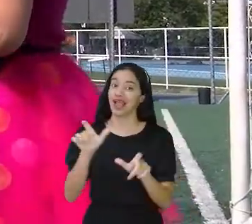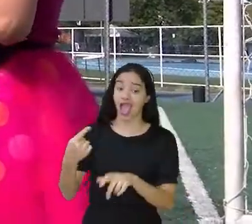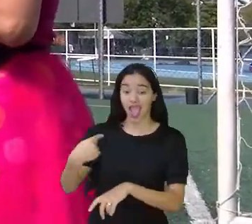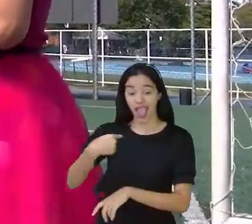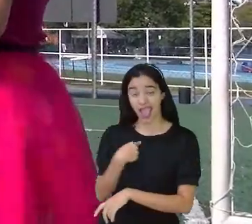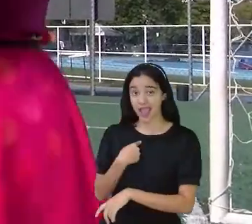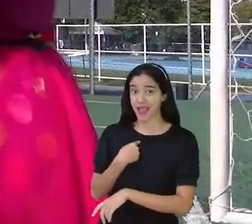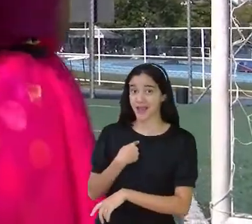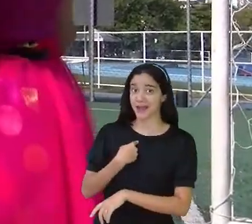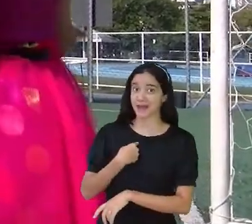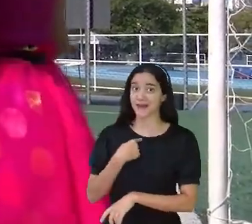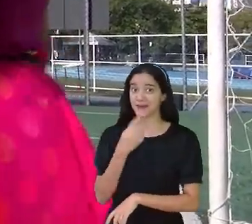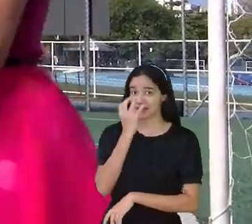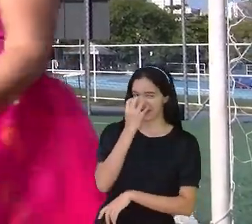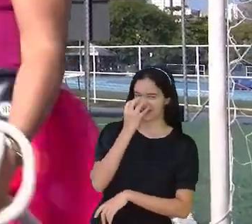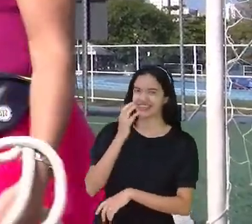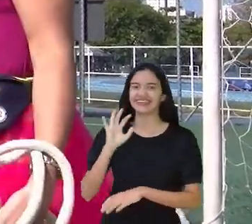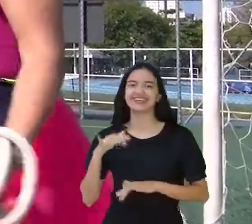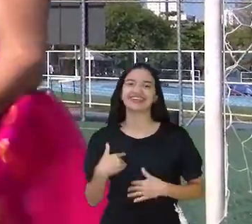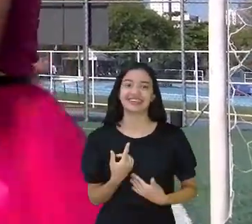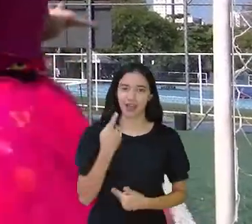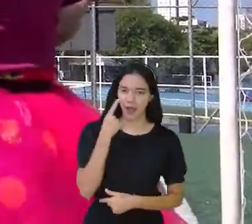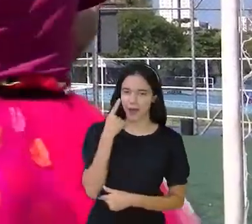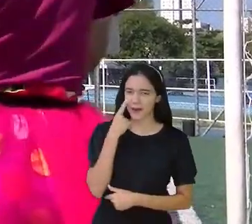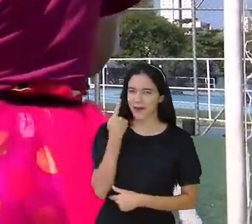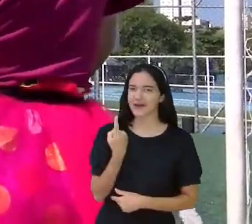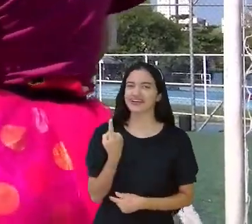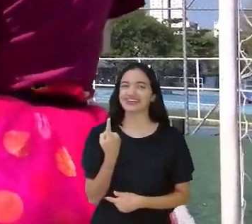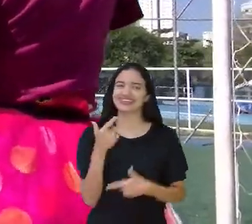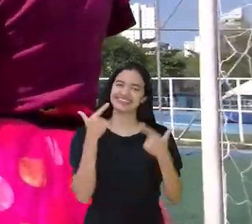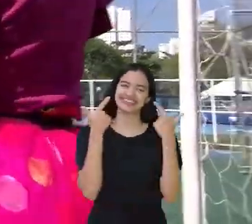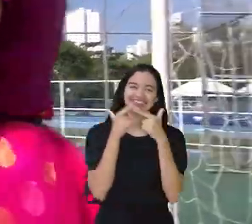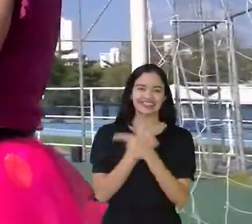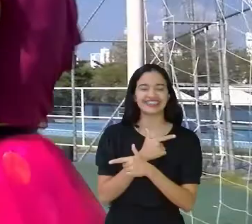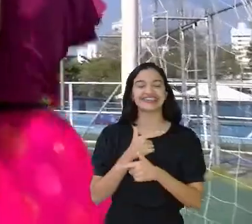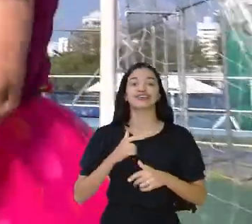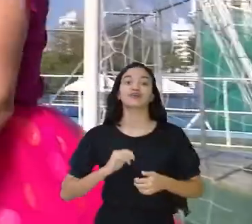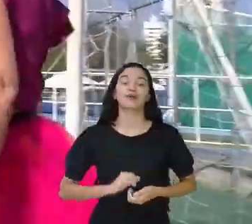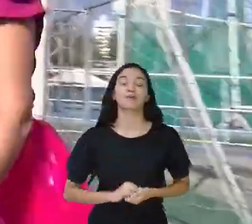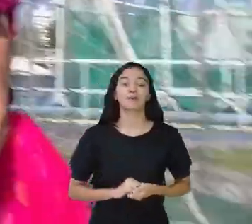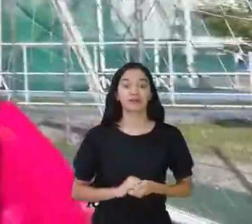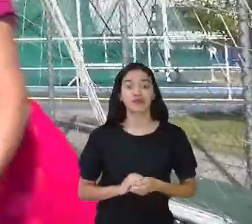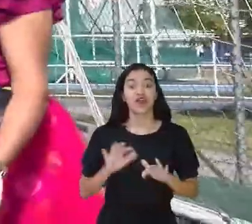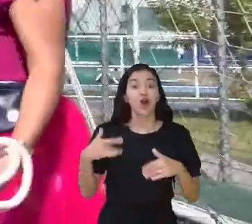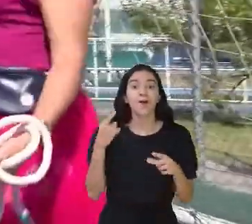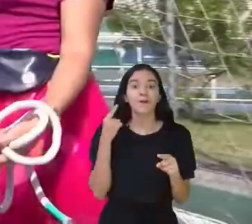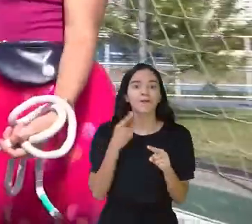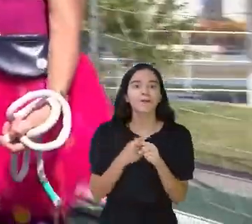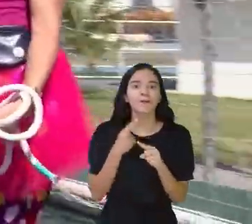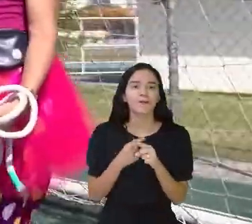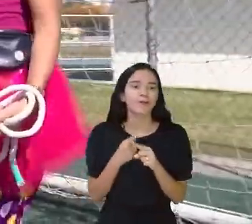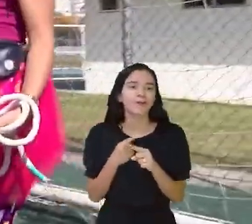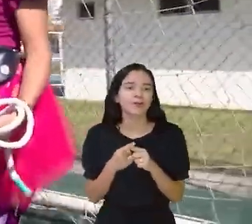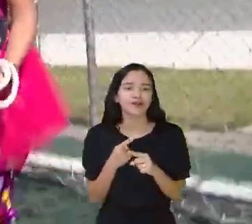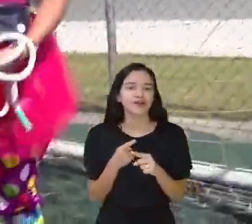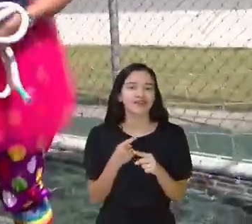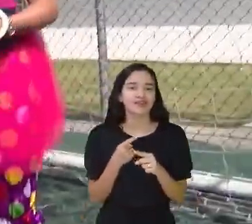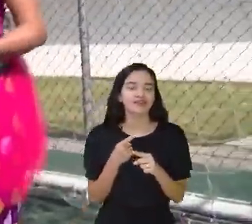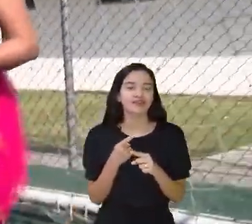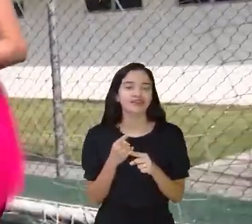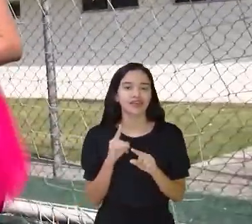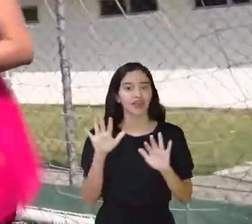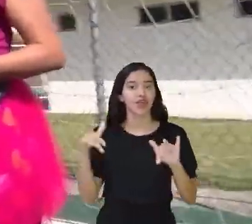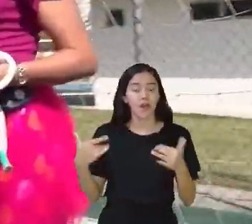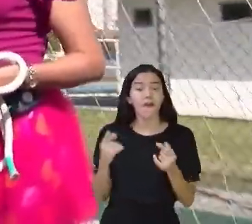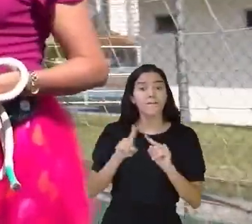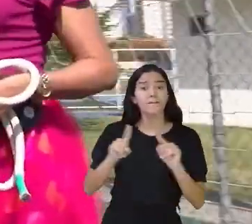Marieta Sininho. Câmera. Câmera. Por que Pororoca? Porque eu me rebeço toda. Mas